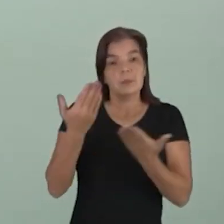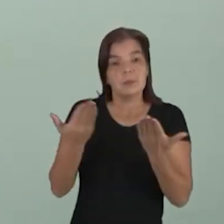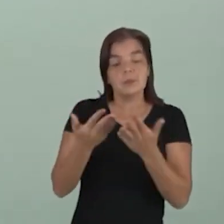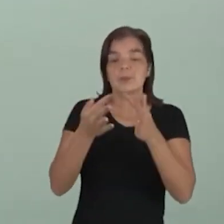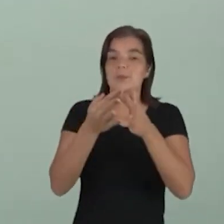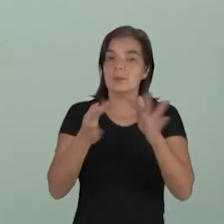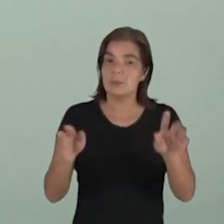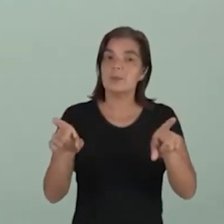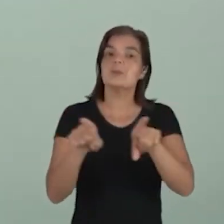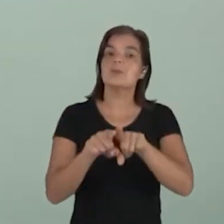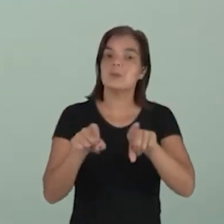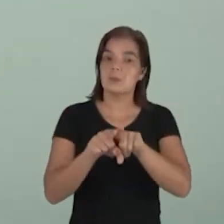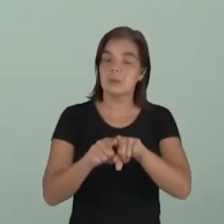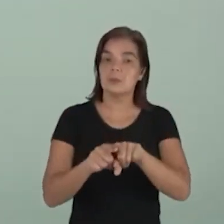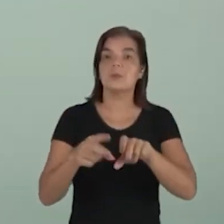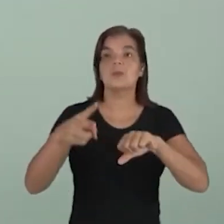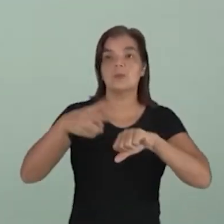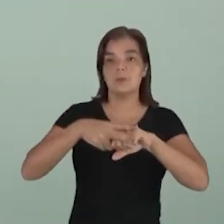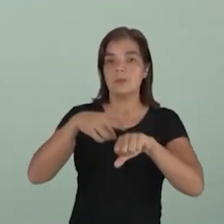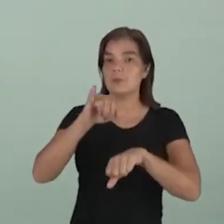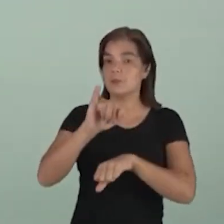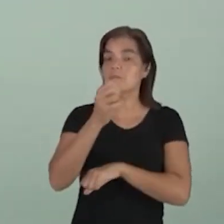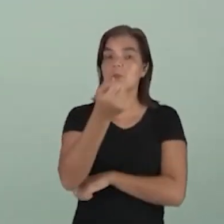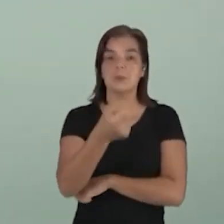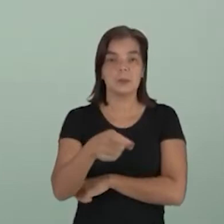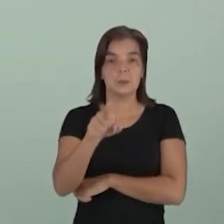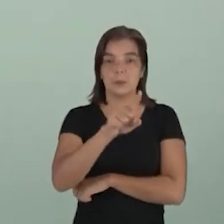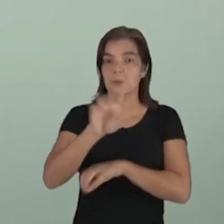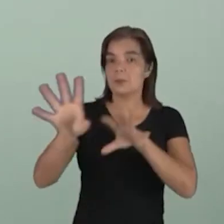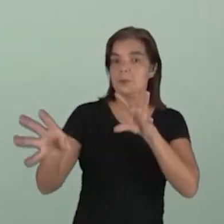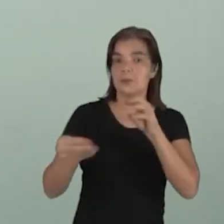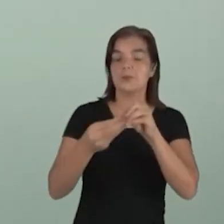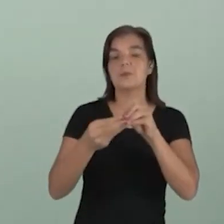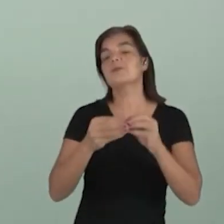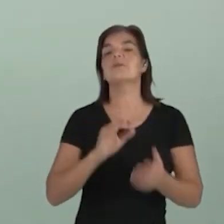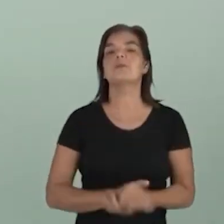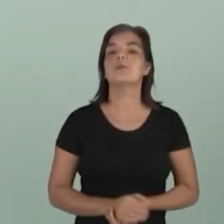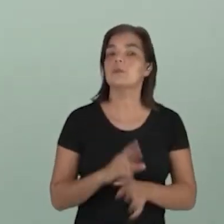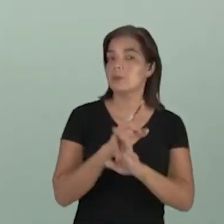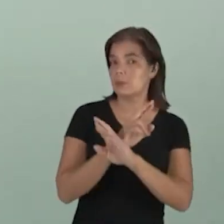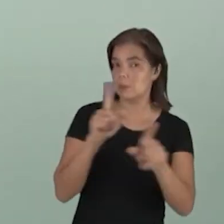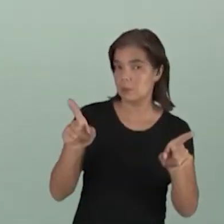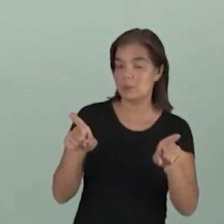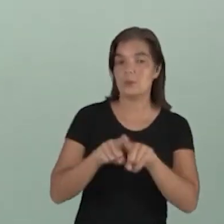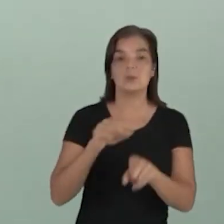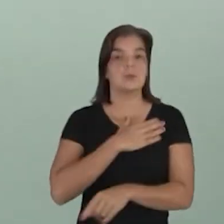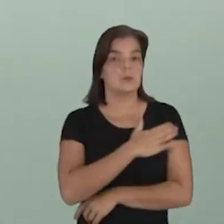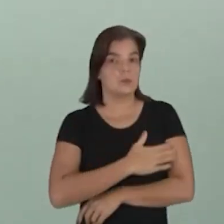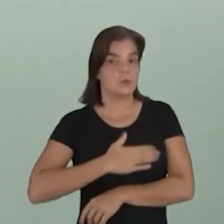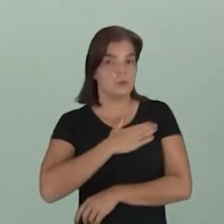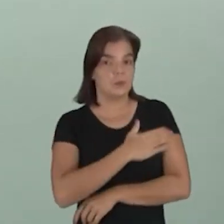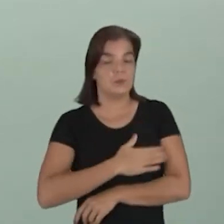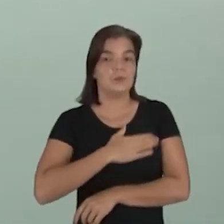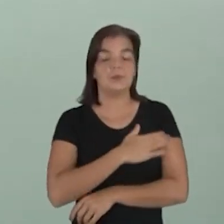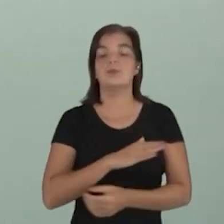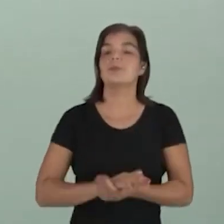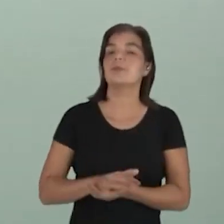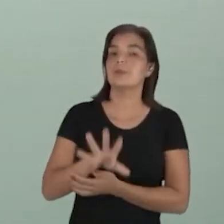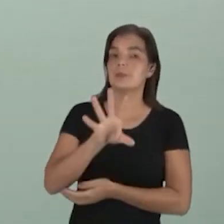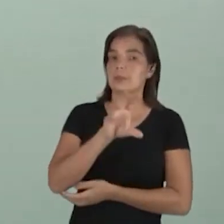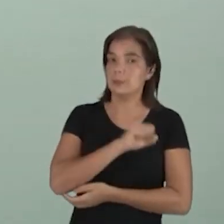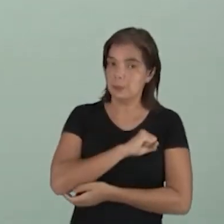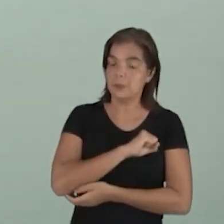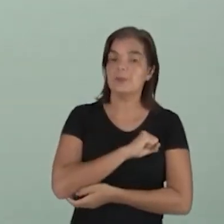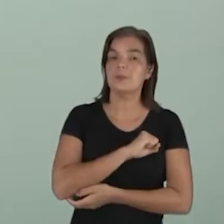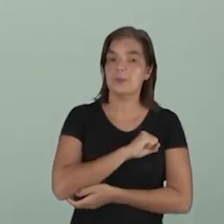na frase, também é intransitivo, não precisa de complemento. Diferente de gostar, de